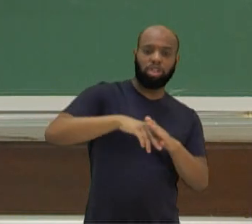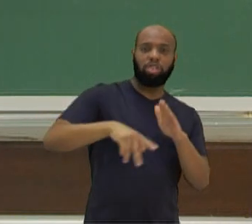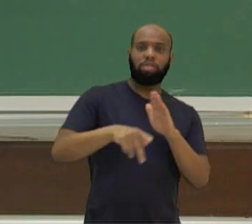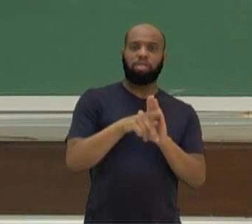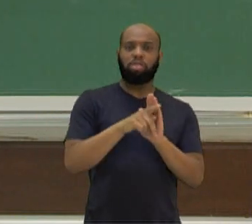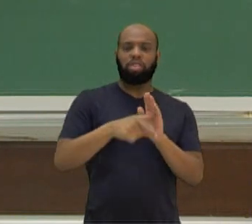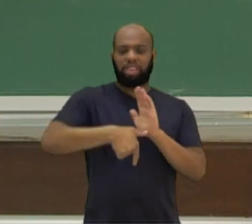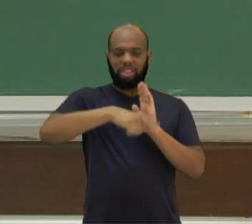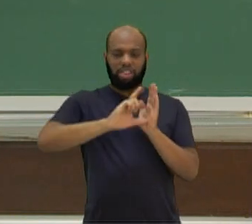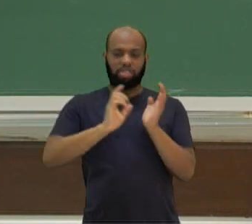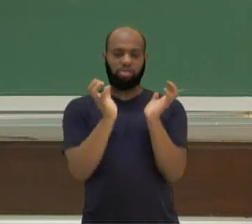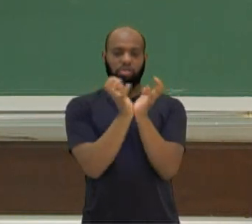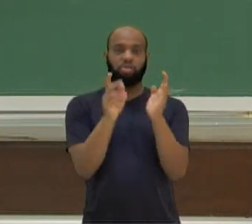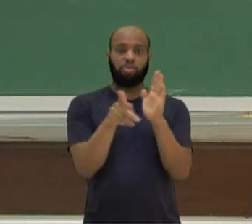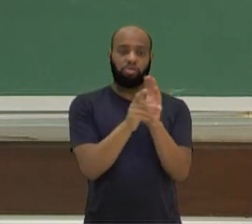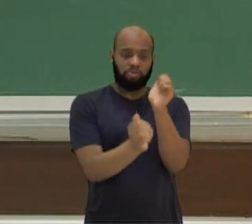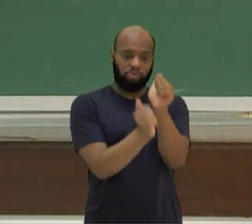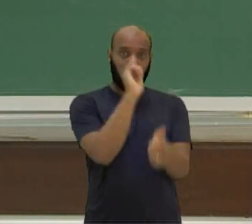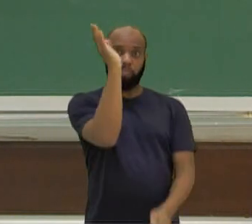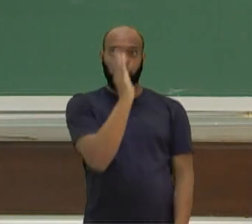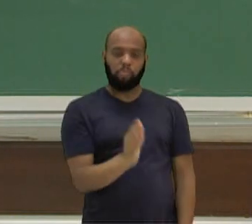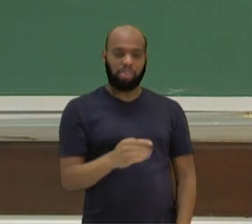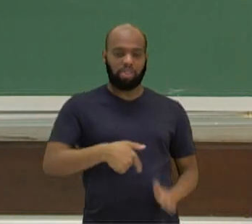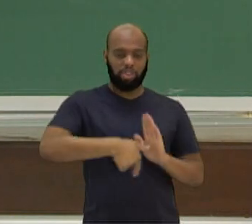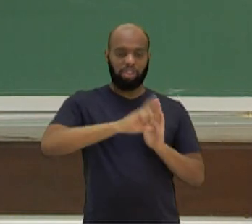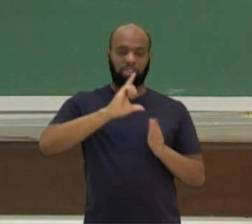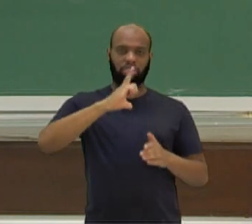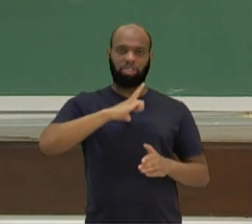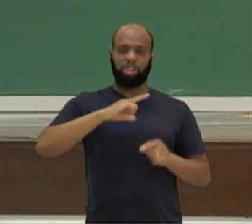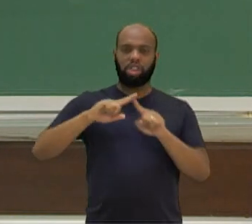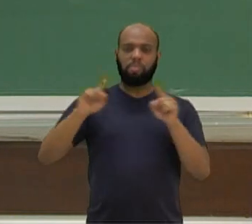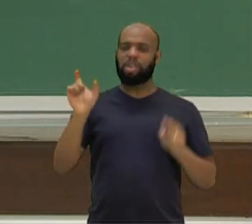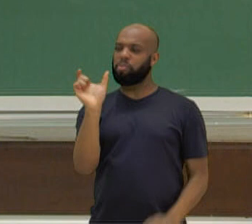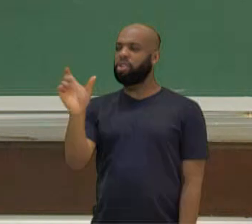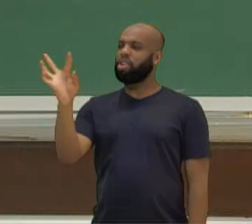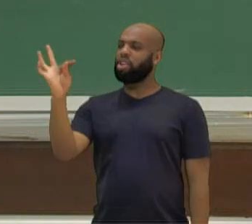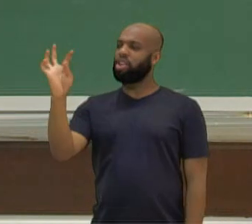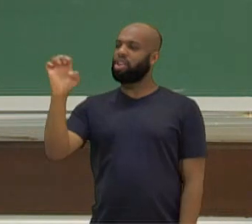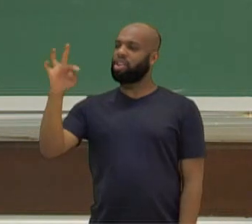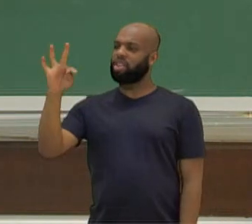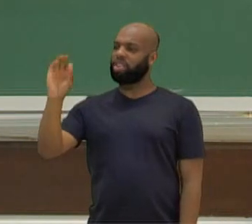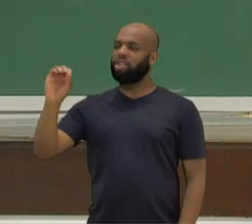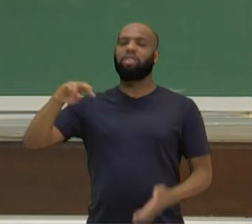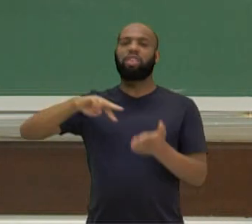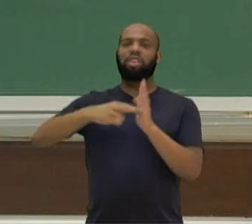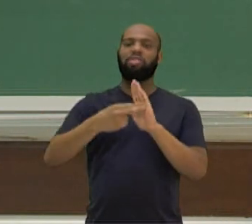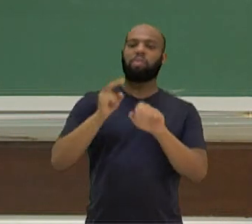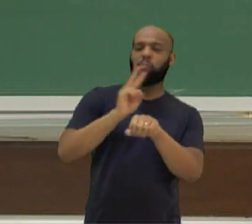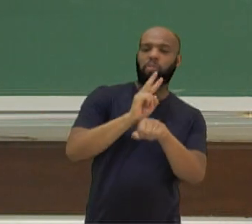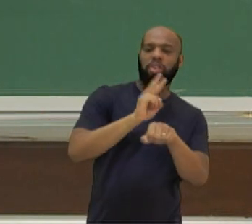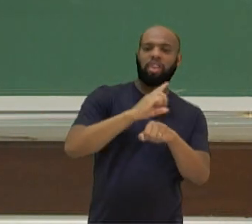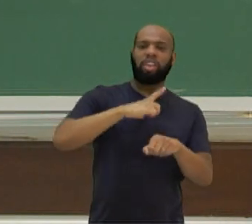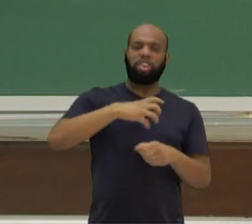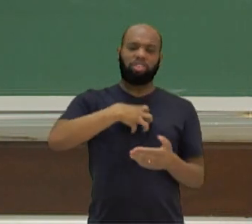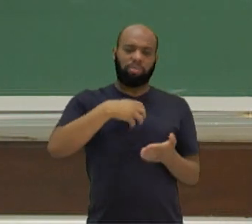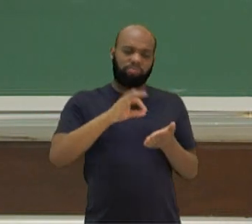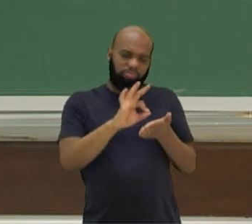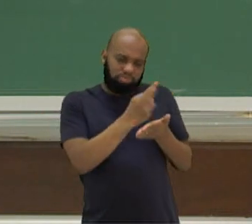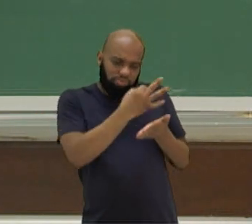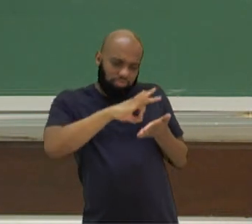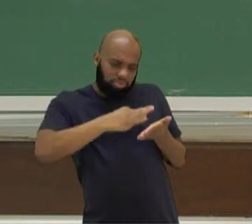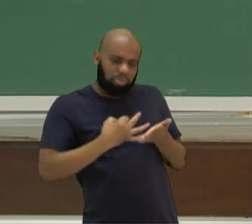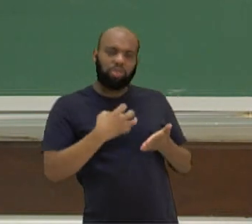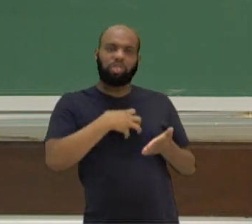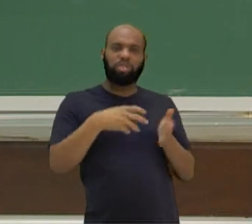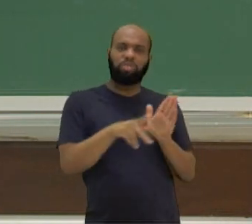jogava mesmo, e sentento porque é como se fosse uma proteção que a bola tinha, uma espécie de costura,